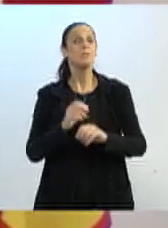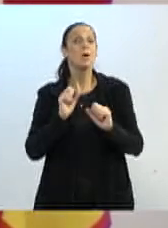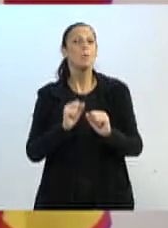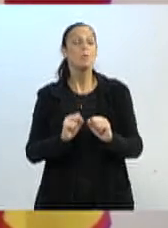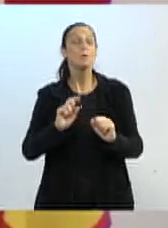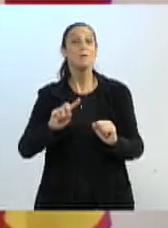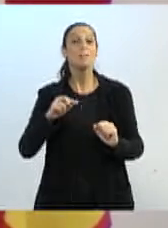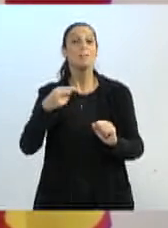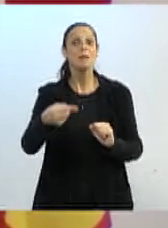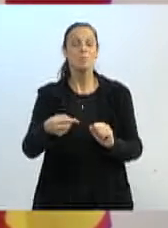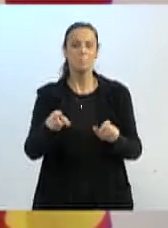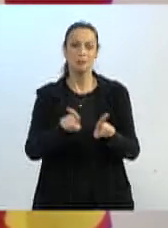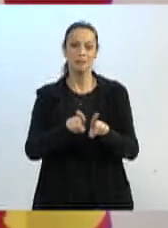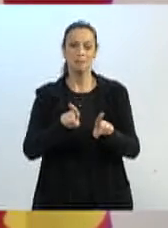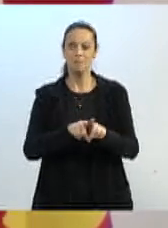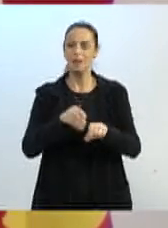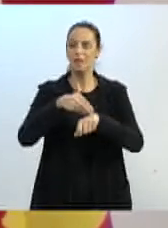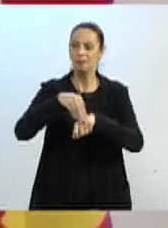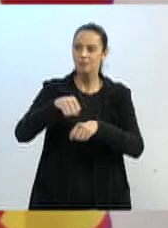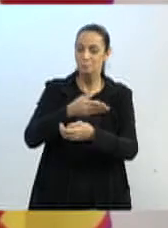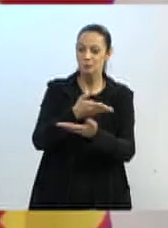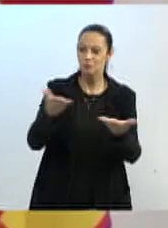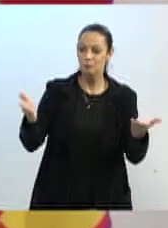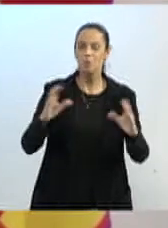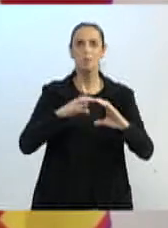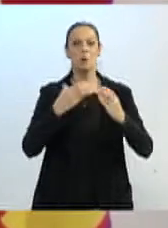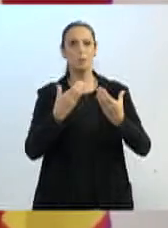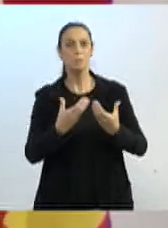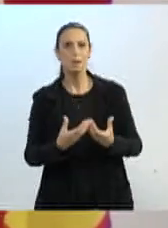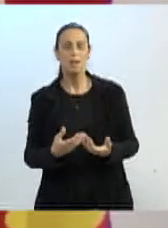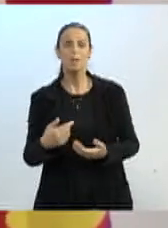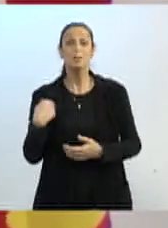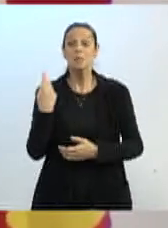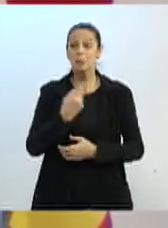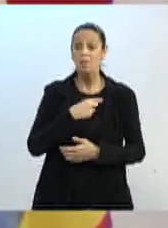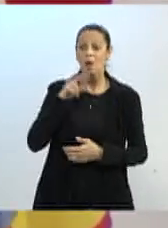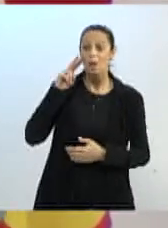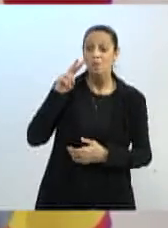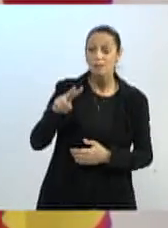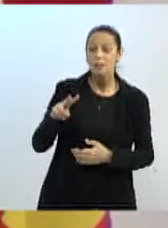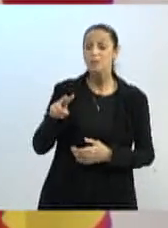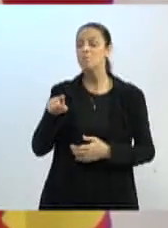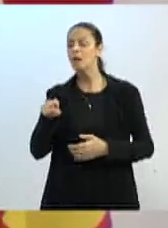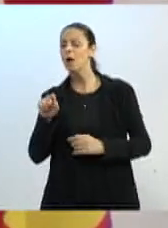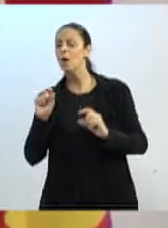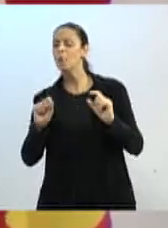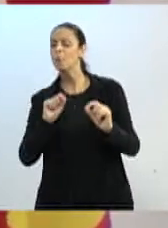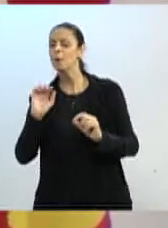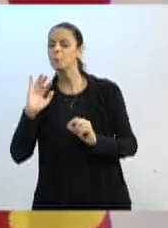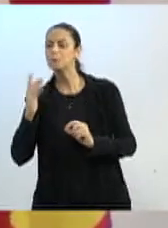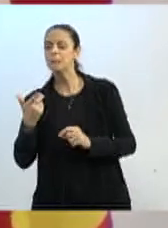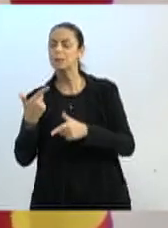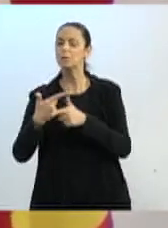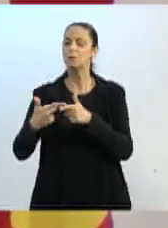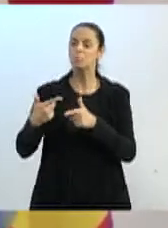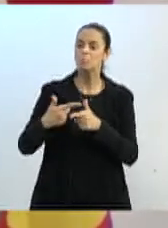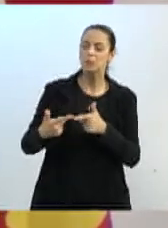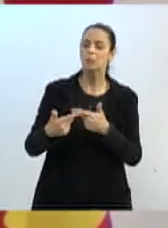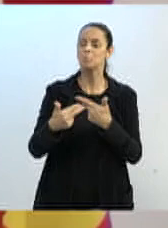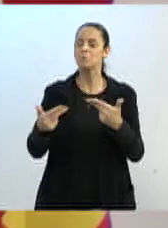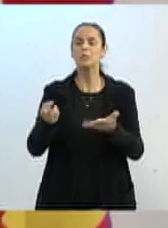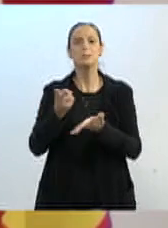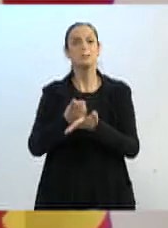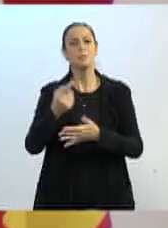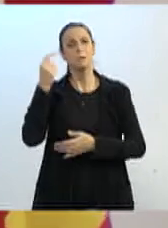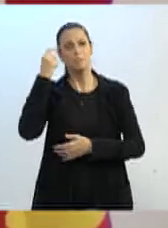nossa comunidade olhando também as dificuldades é da nossa da nossa comunidade sempre pensando a missão e